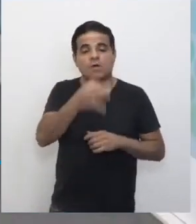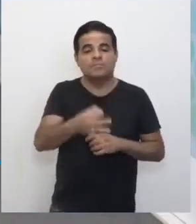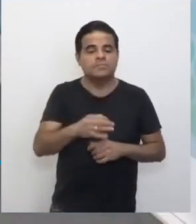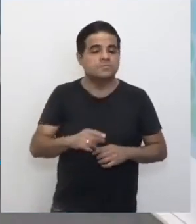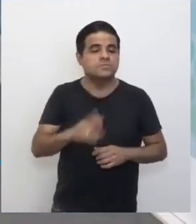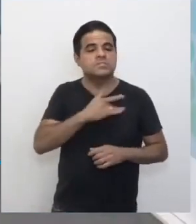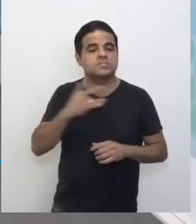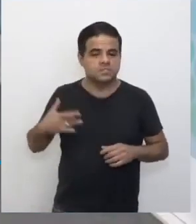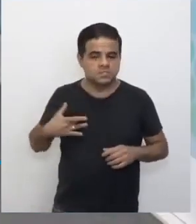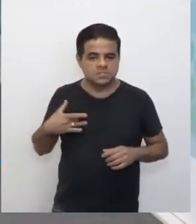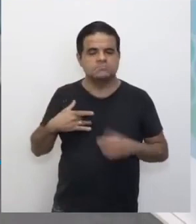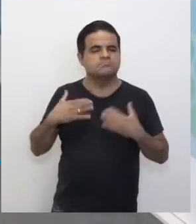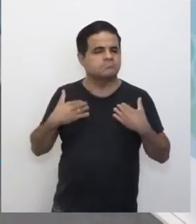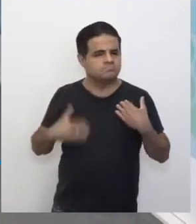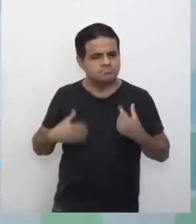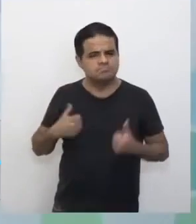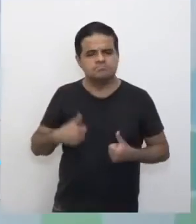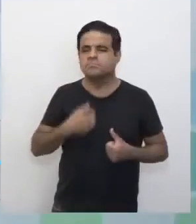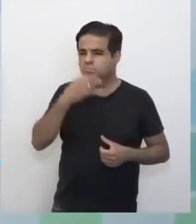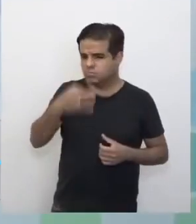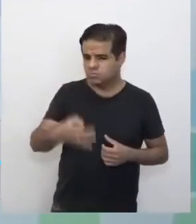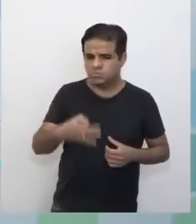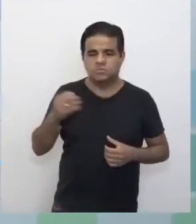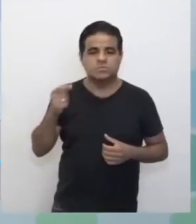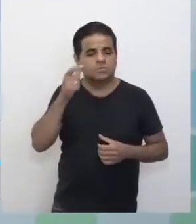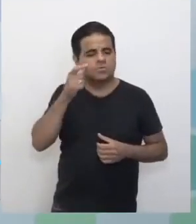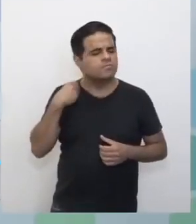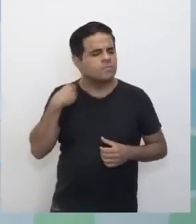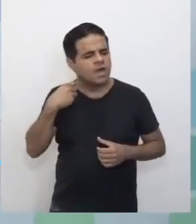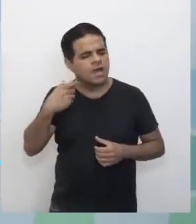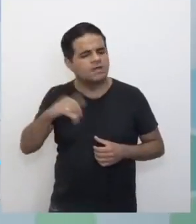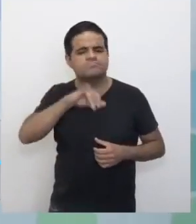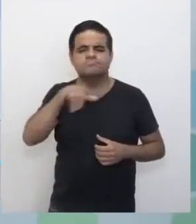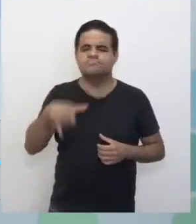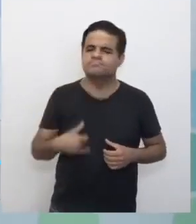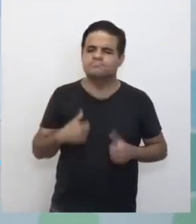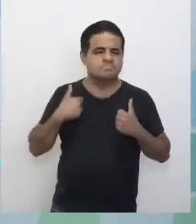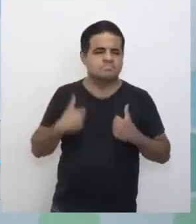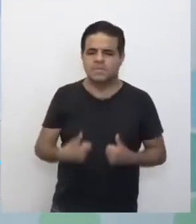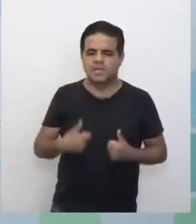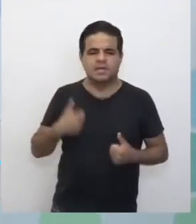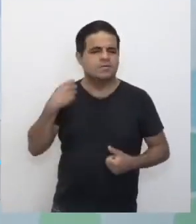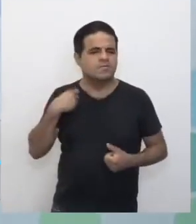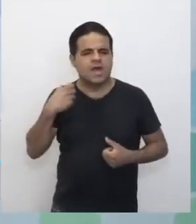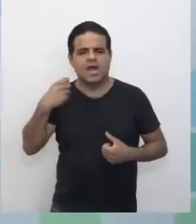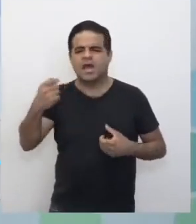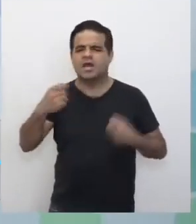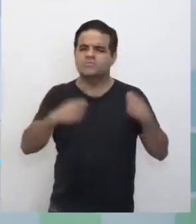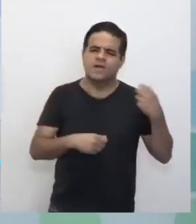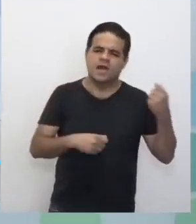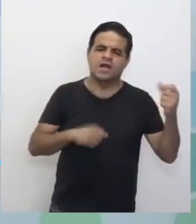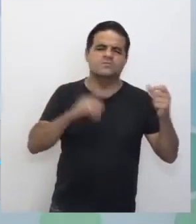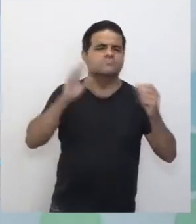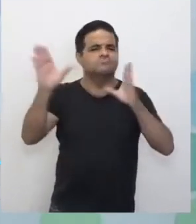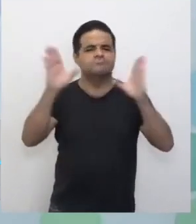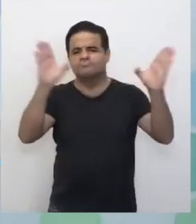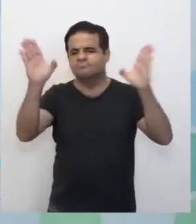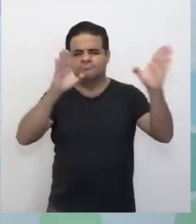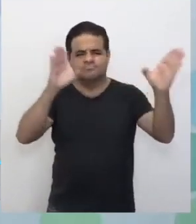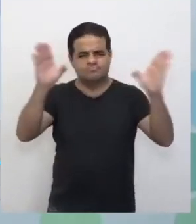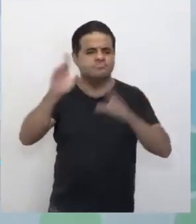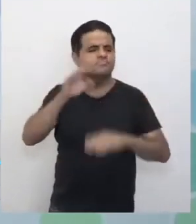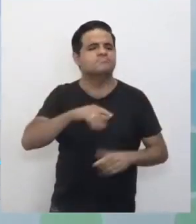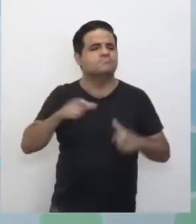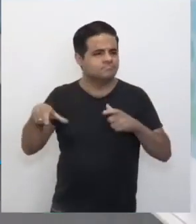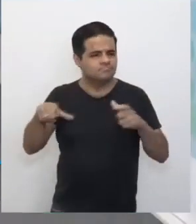questão saúde e bem-estar. E comentaram Saúde e também, quando viajam, aproveitam bastante. Falando quando viajam para Bahia, vamos conhecer outros nossa locais, cidade também, né? Muito interessante.